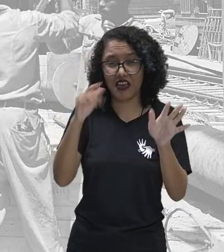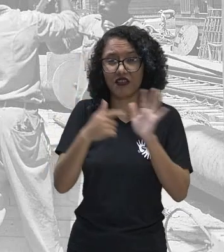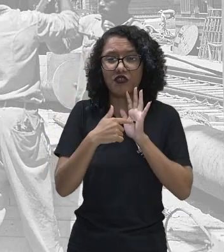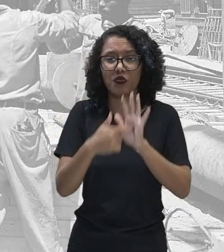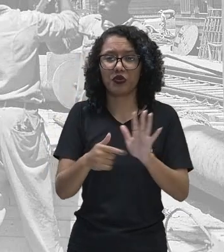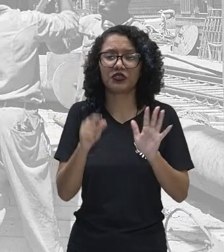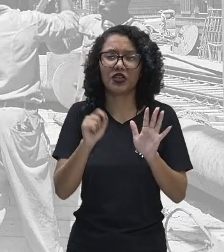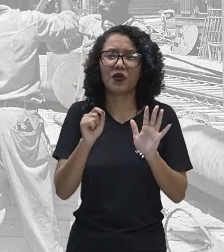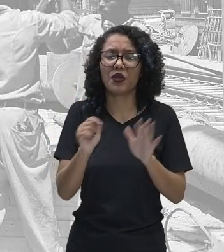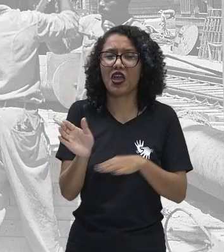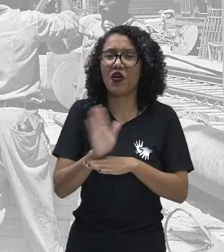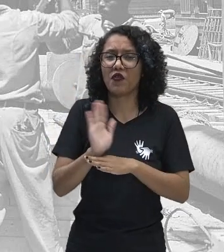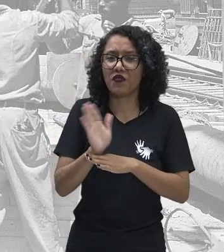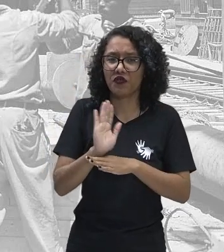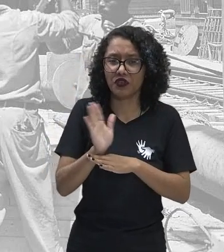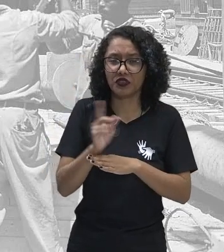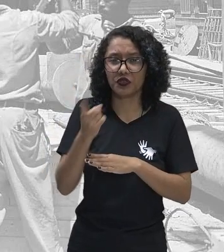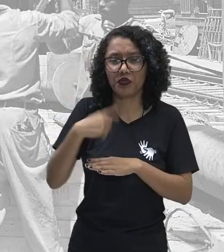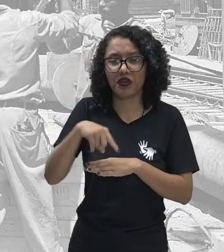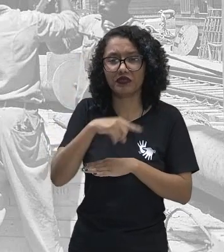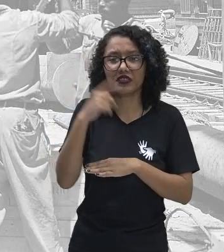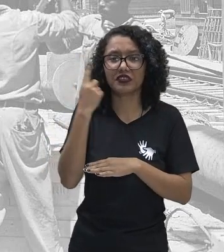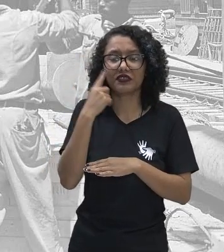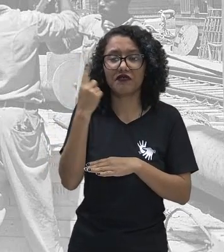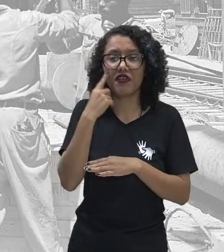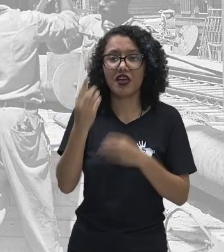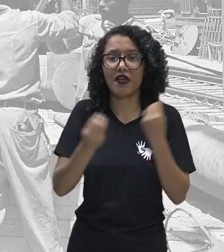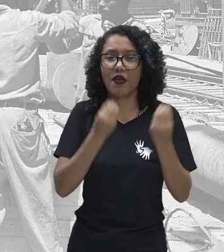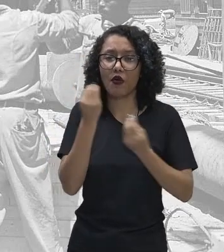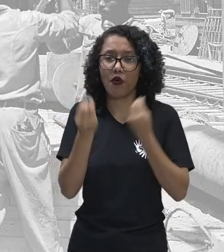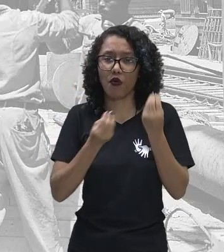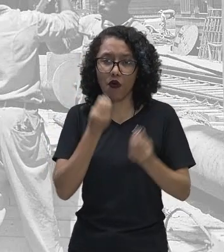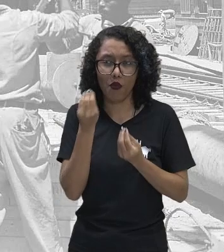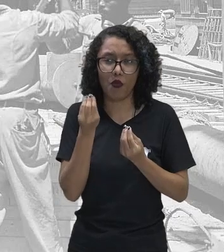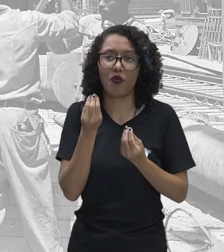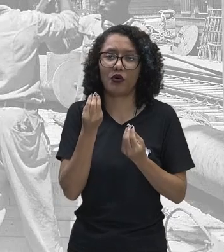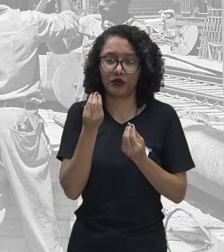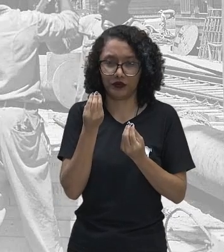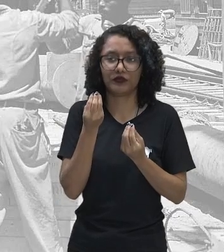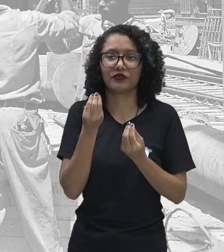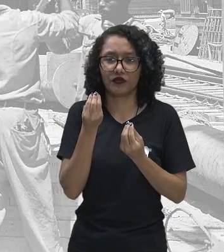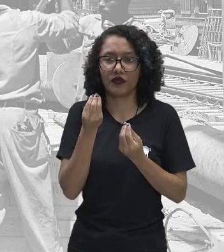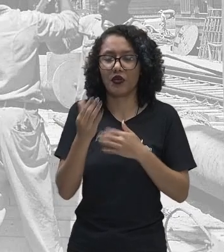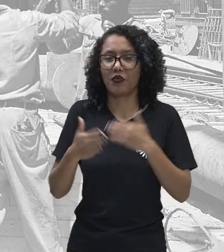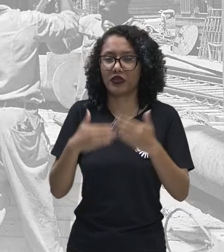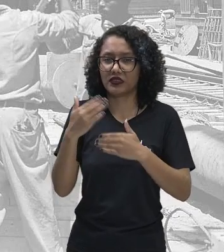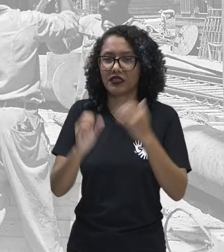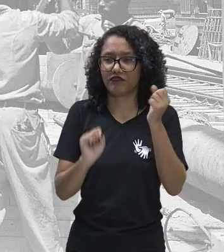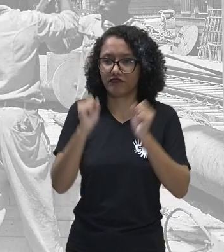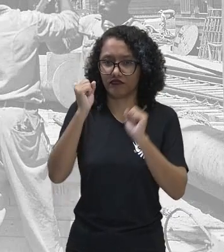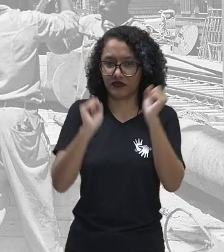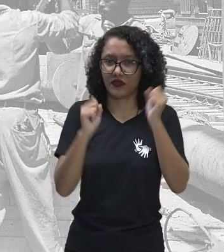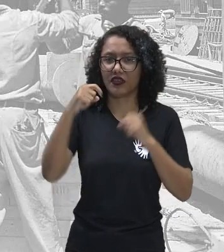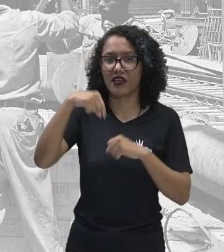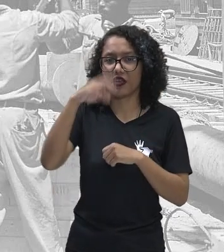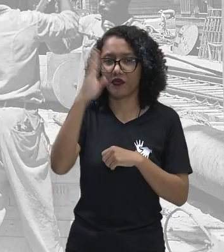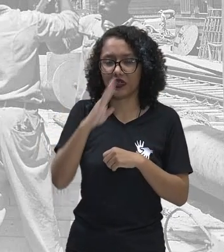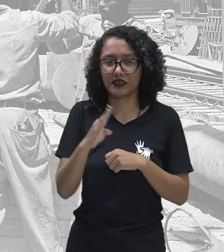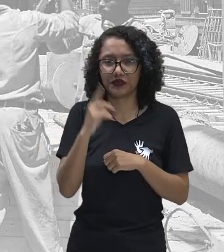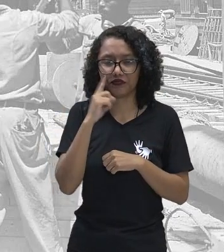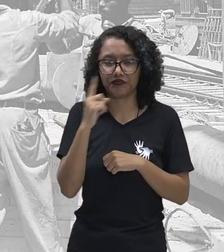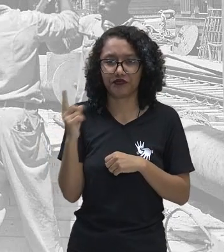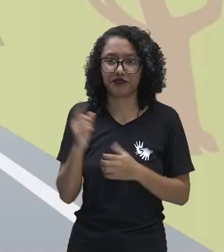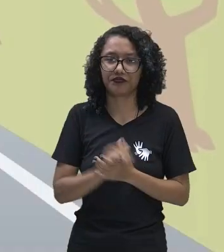um videozinho, para vocês observarem como é que vai se dar, como se dará esse processo de industrialização brasileira. Observem